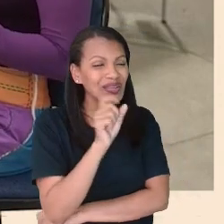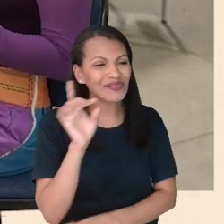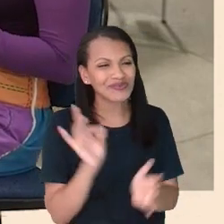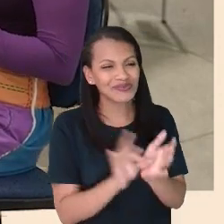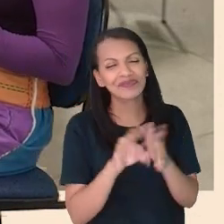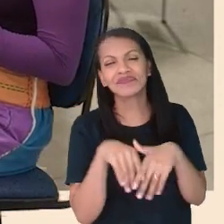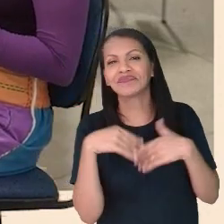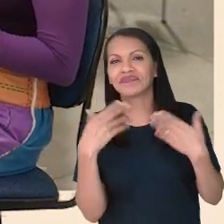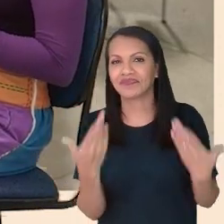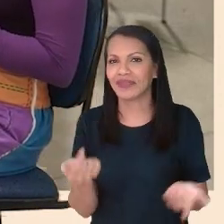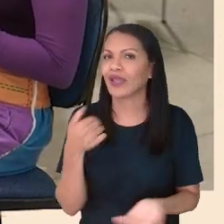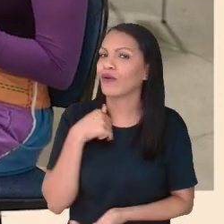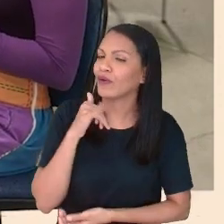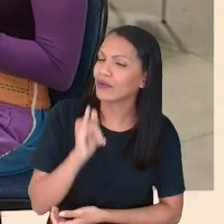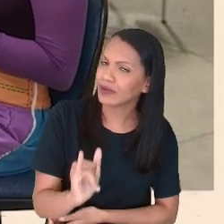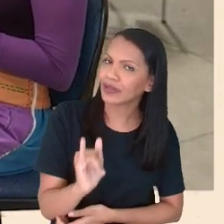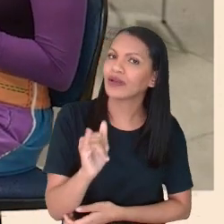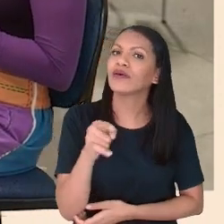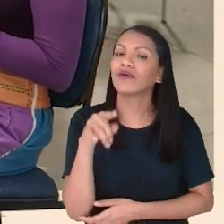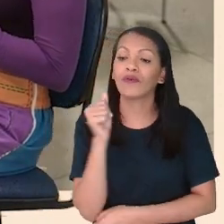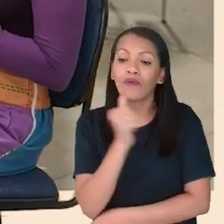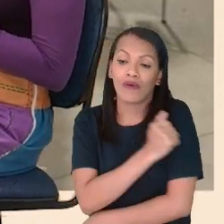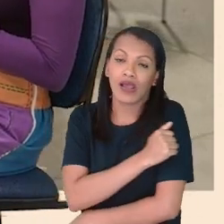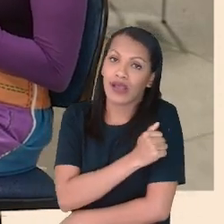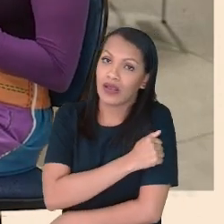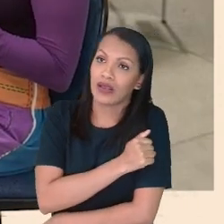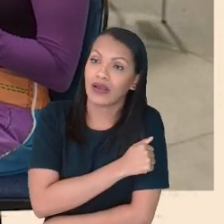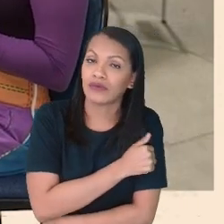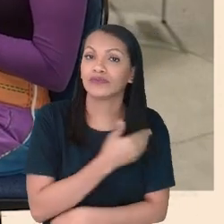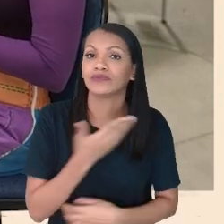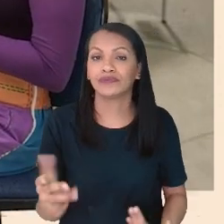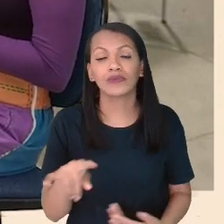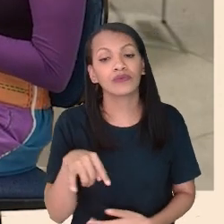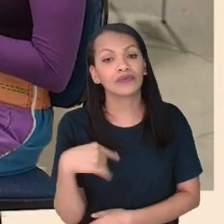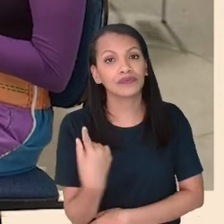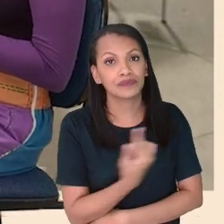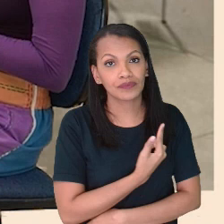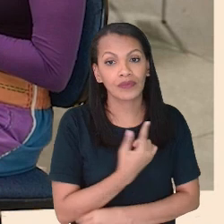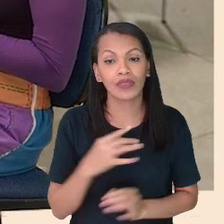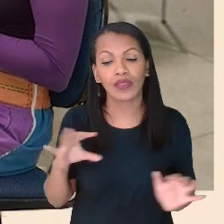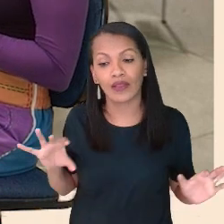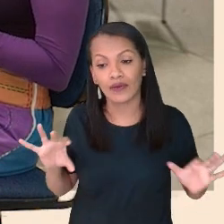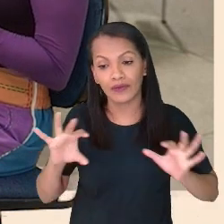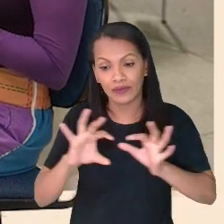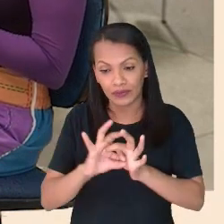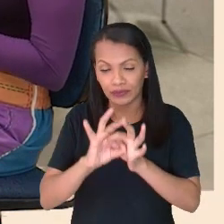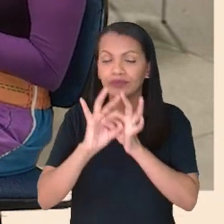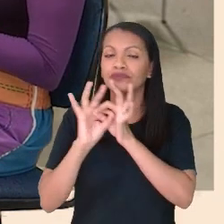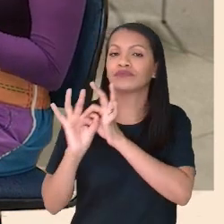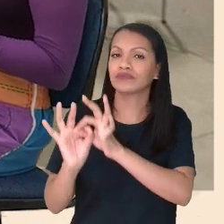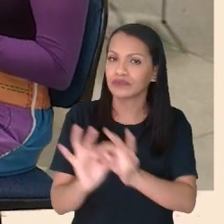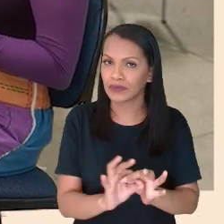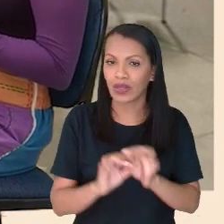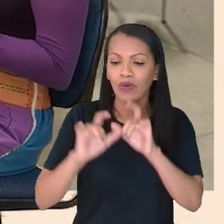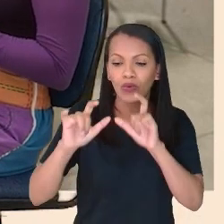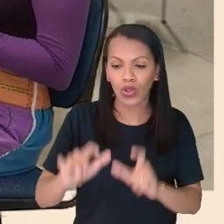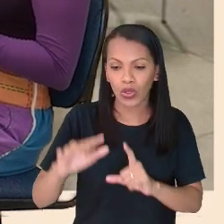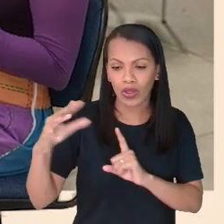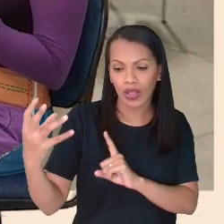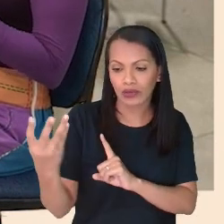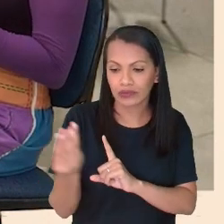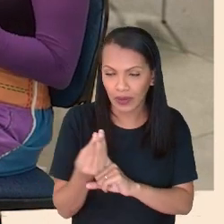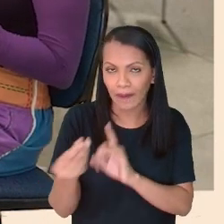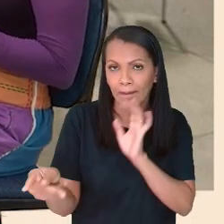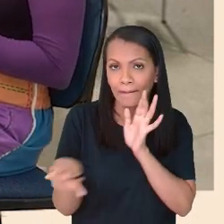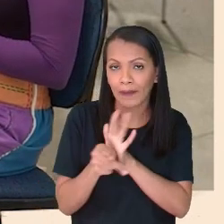Né? Então, eu digo sempre aos alunos isso, né? Mas aí a gente, como o lugar da arte, né? O que